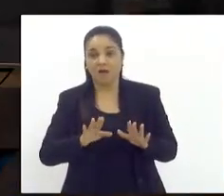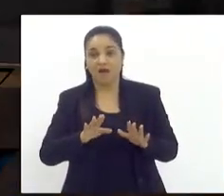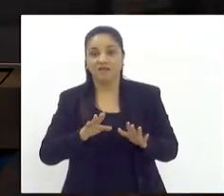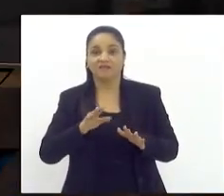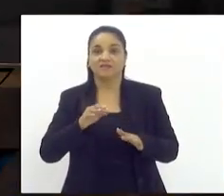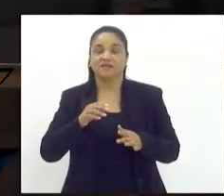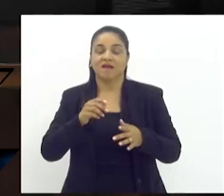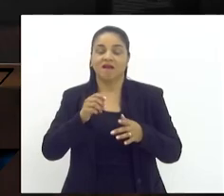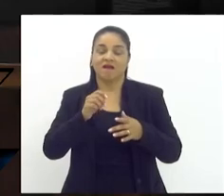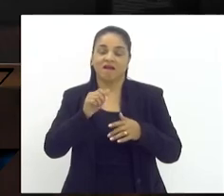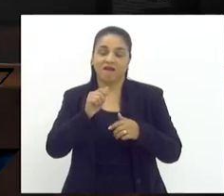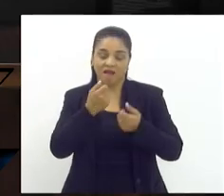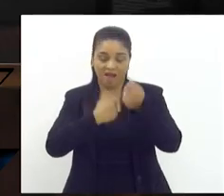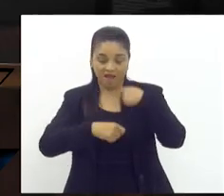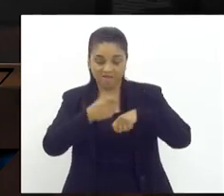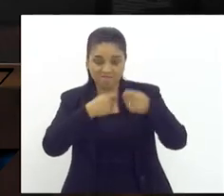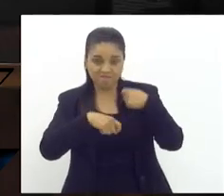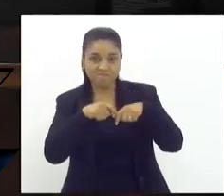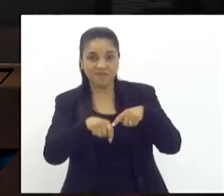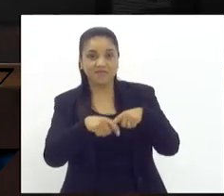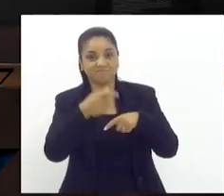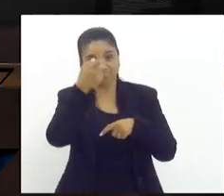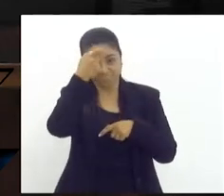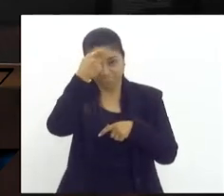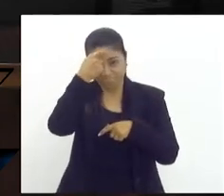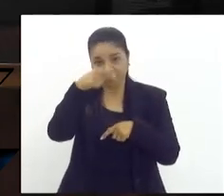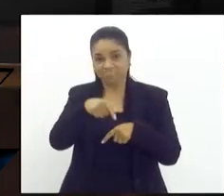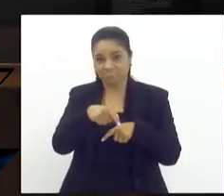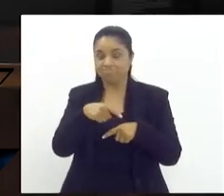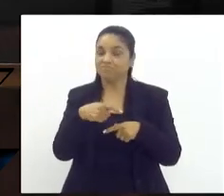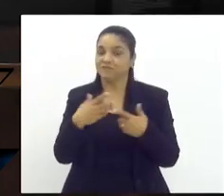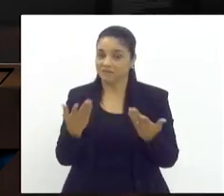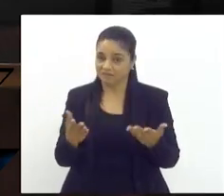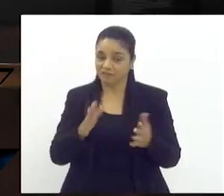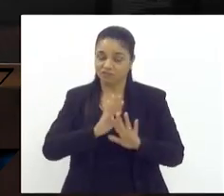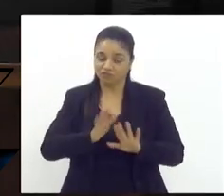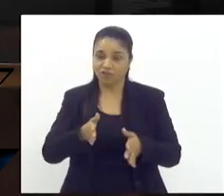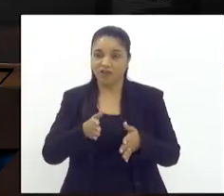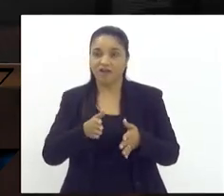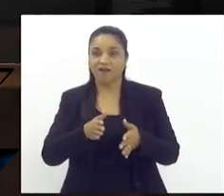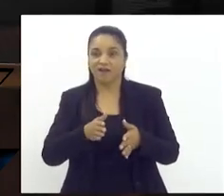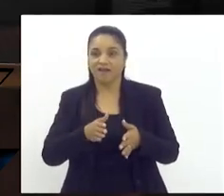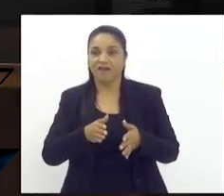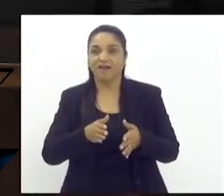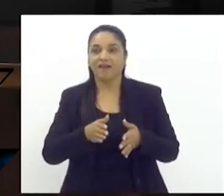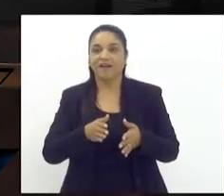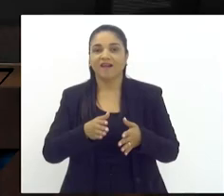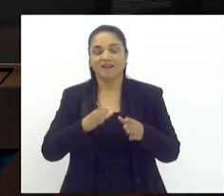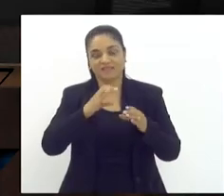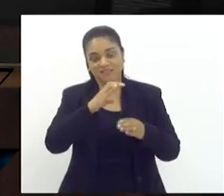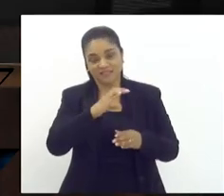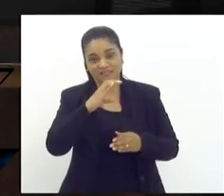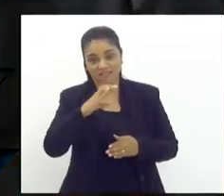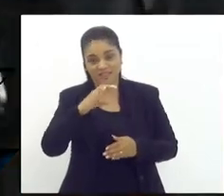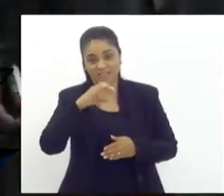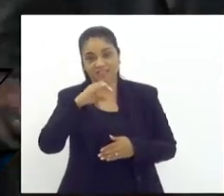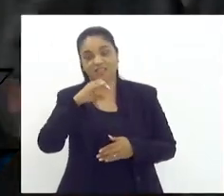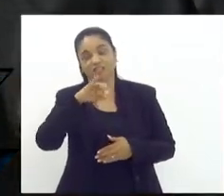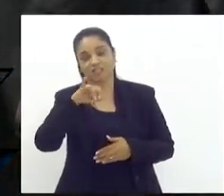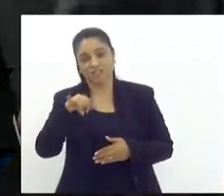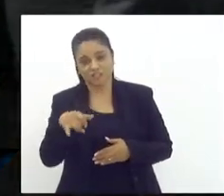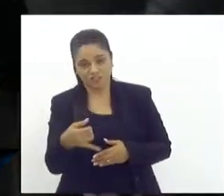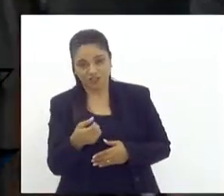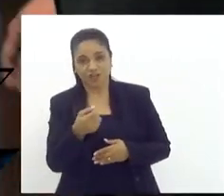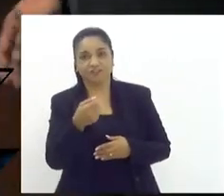agências reguladora acho que é comum aqui já deu passa parecendo ccj as emendas de